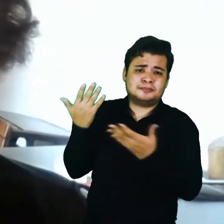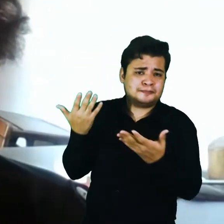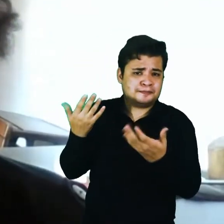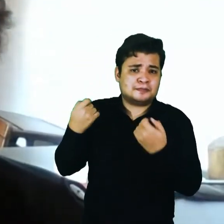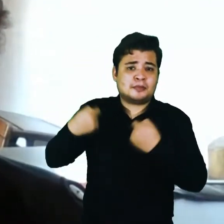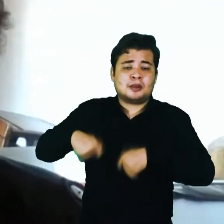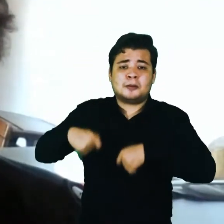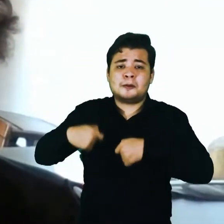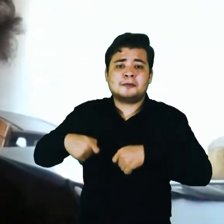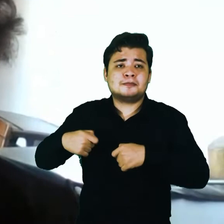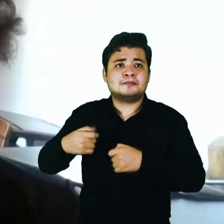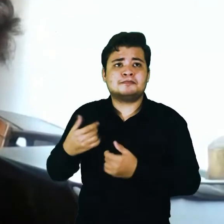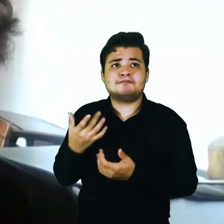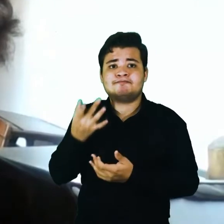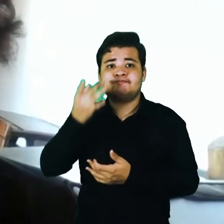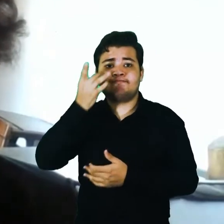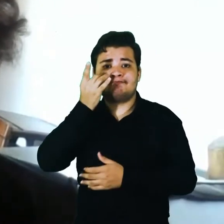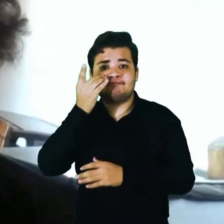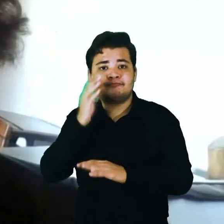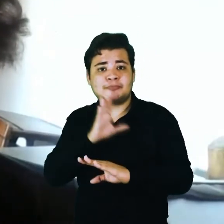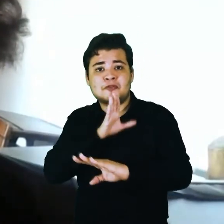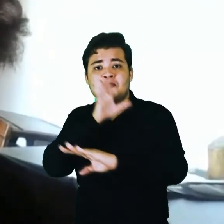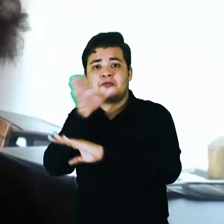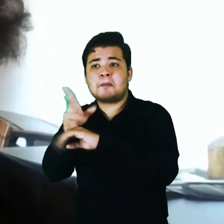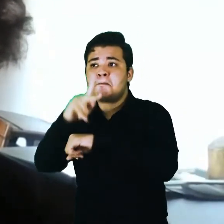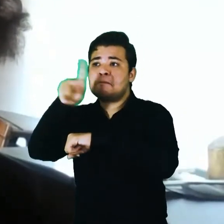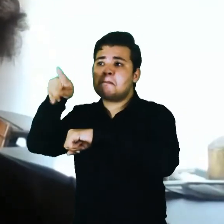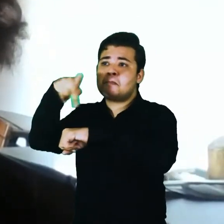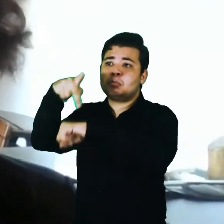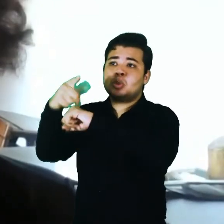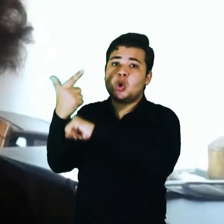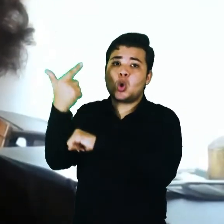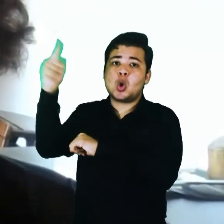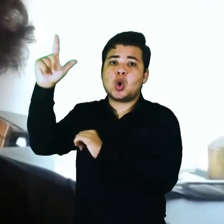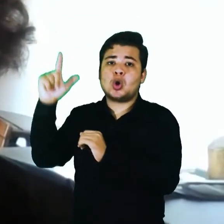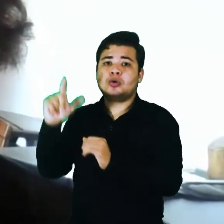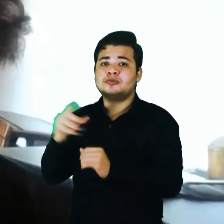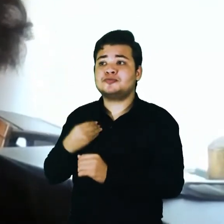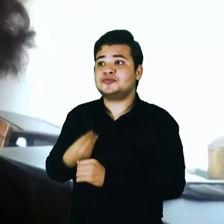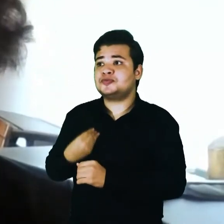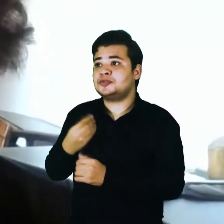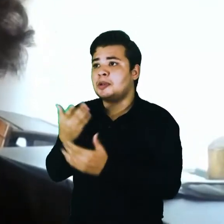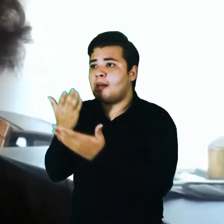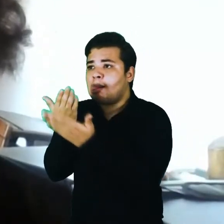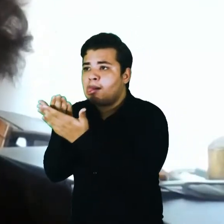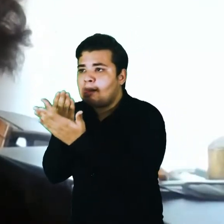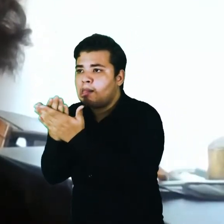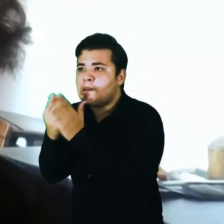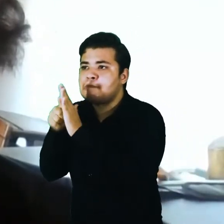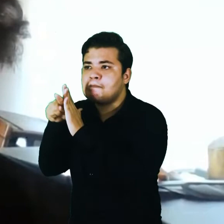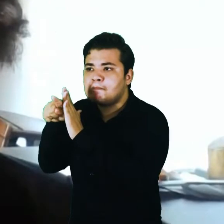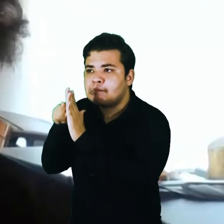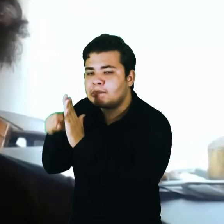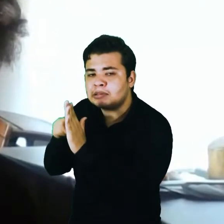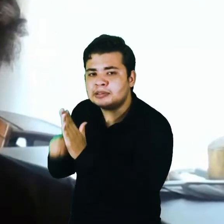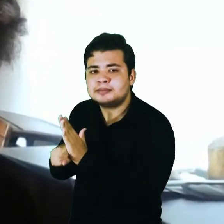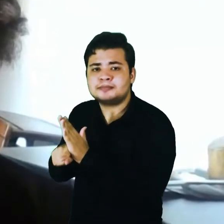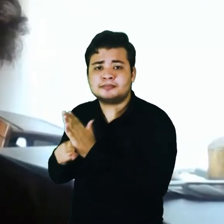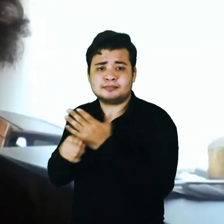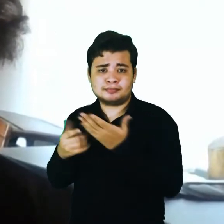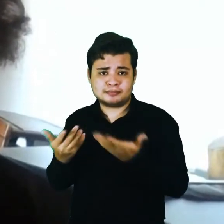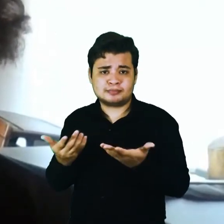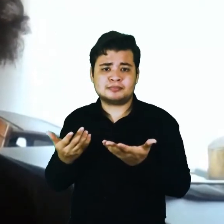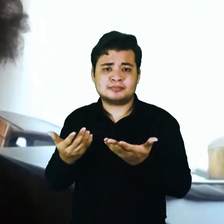tinha que ir, inclusive, para o exterior, né, para fazer as pesquisas e ter